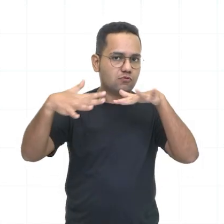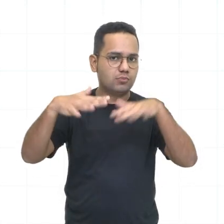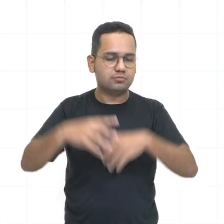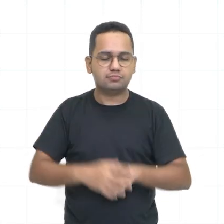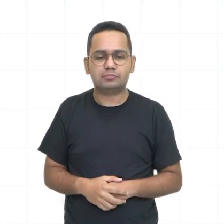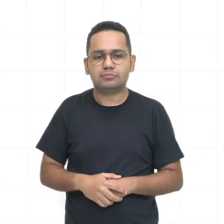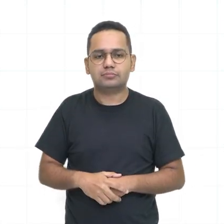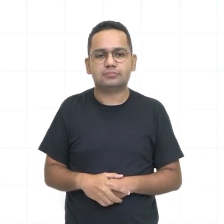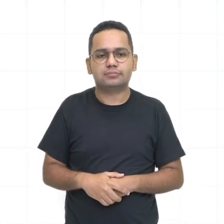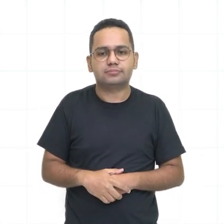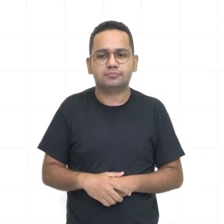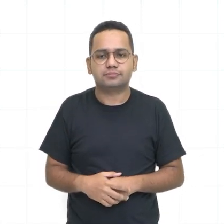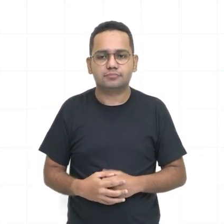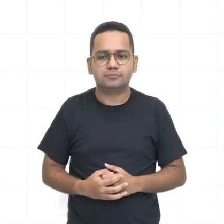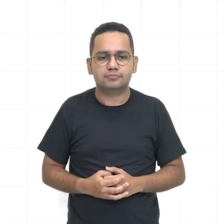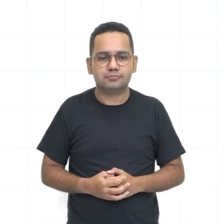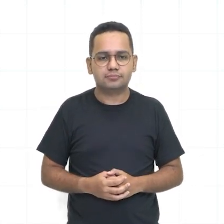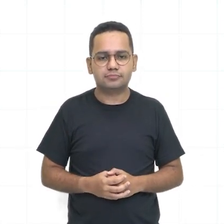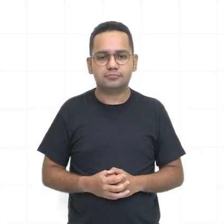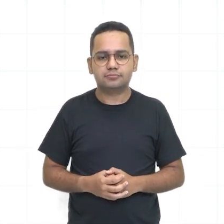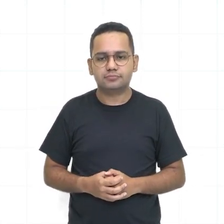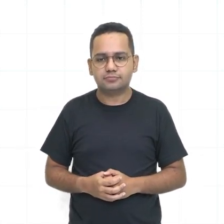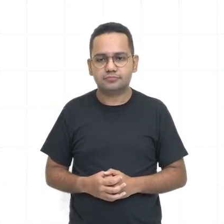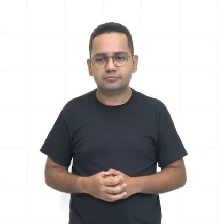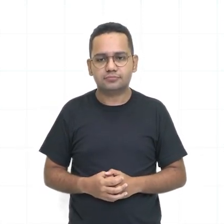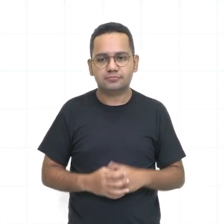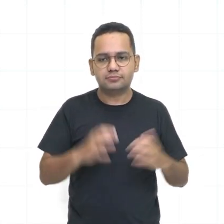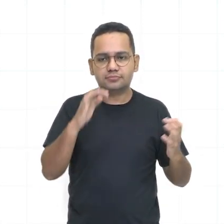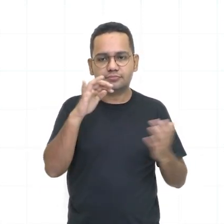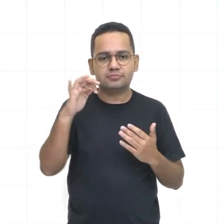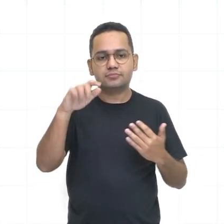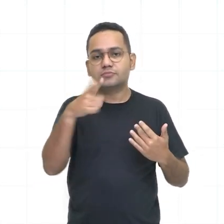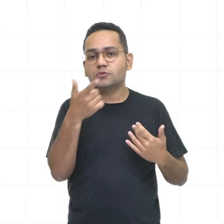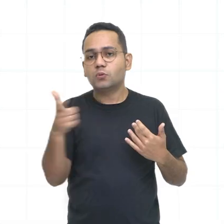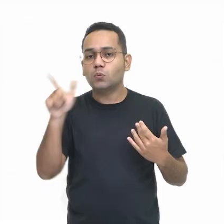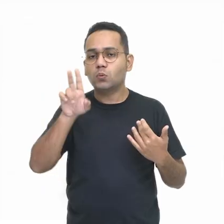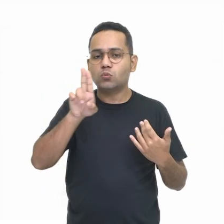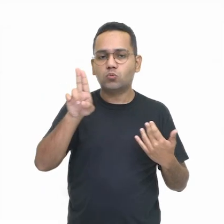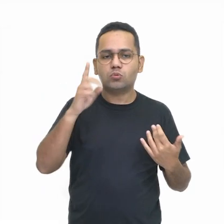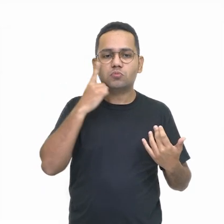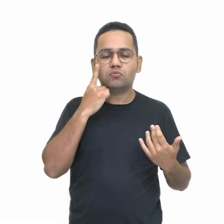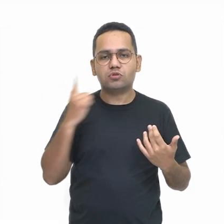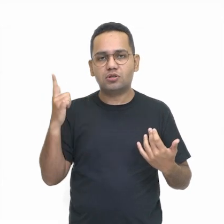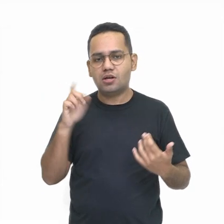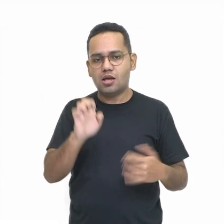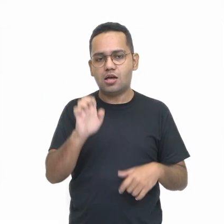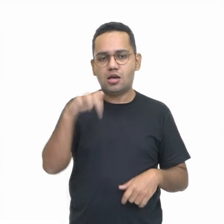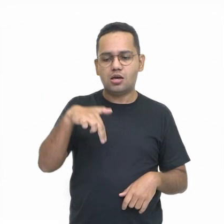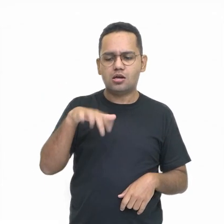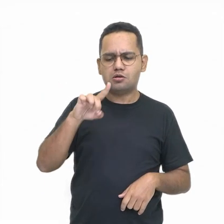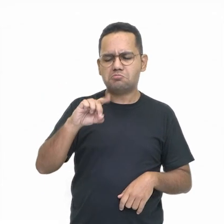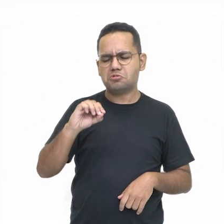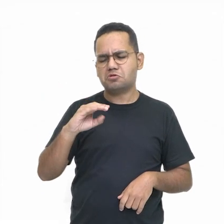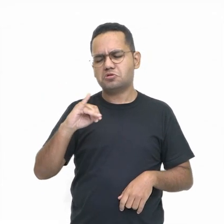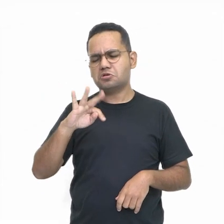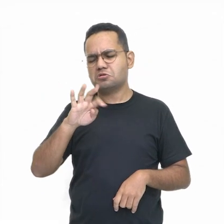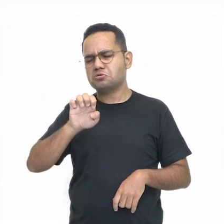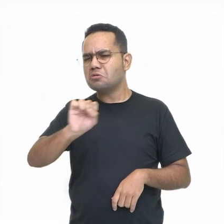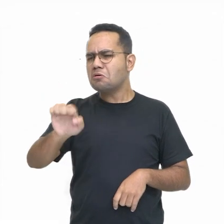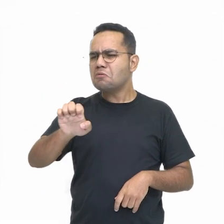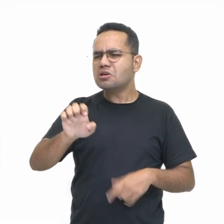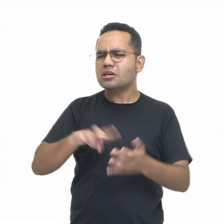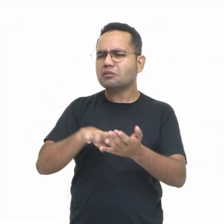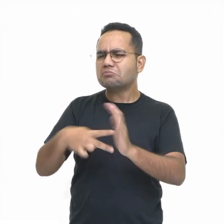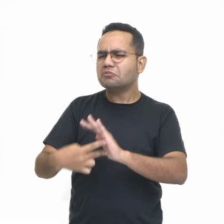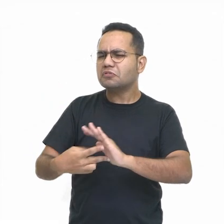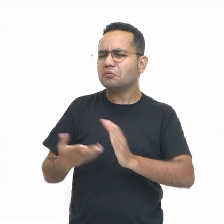Certo? Vamos então agora falar de endocitose, né? Então nós temos aí, o que é a